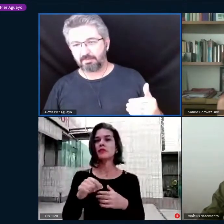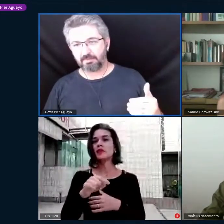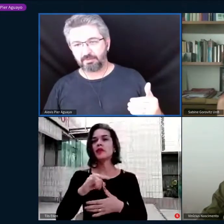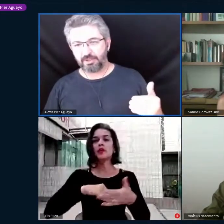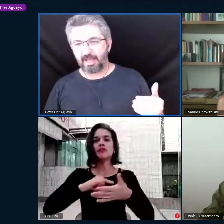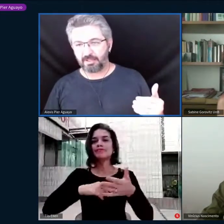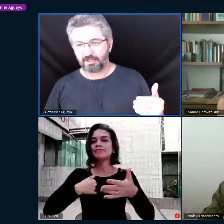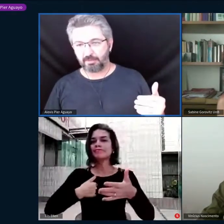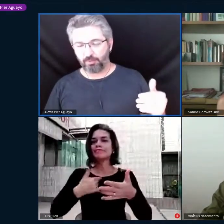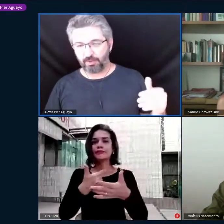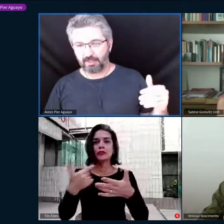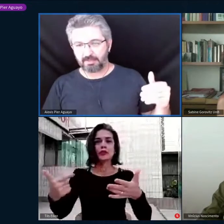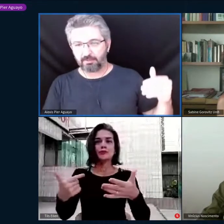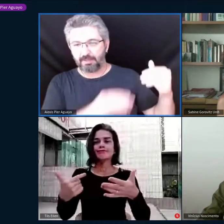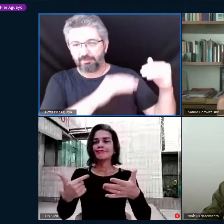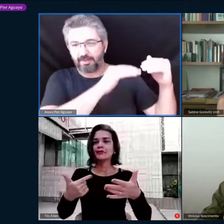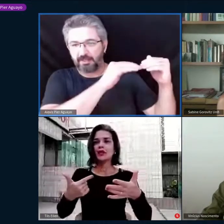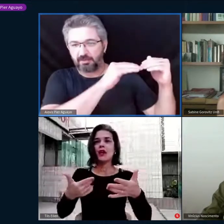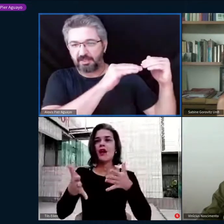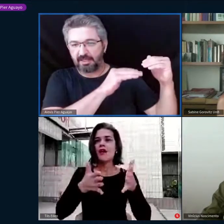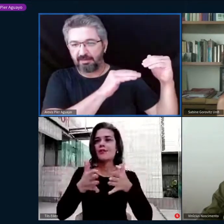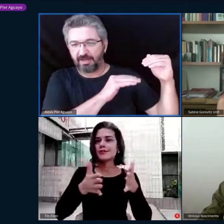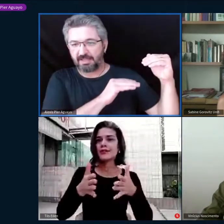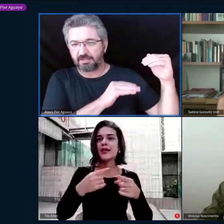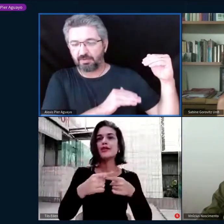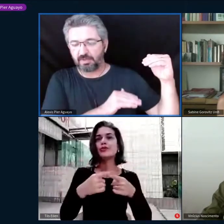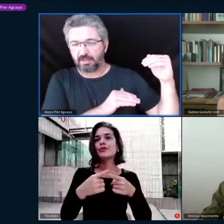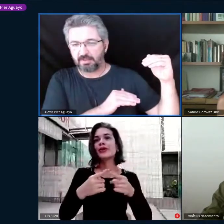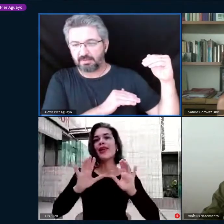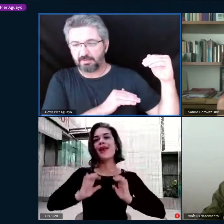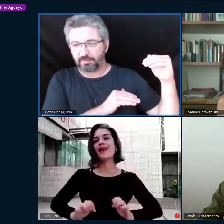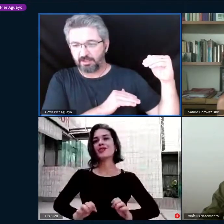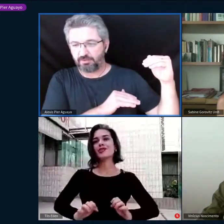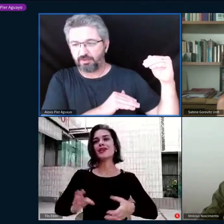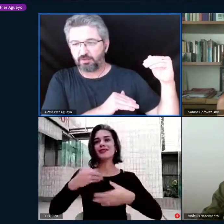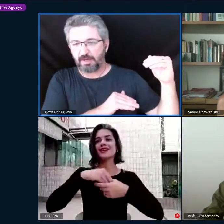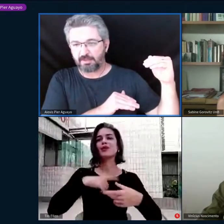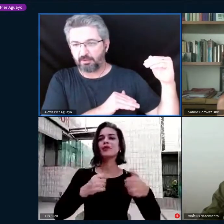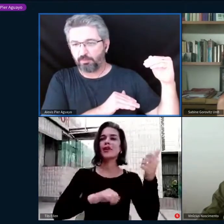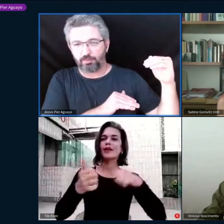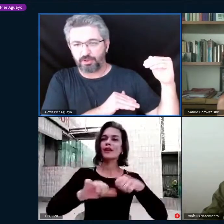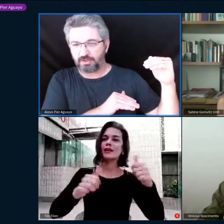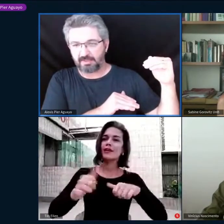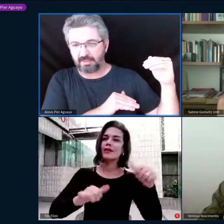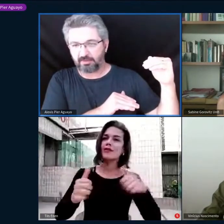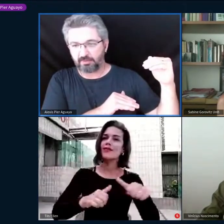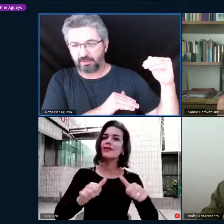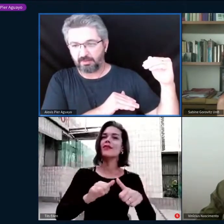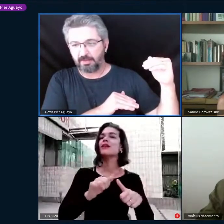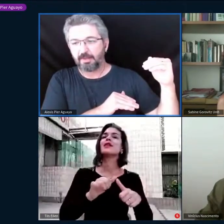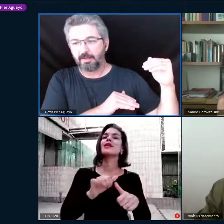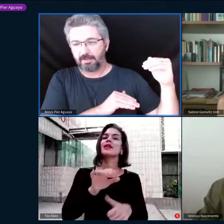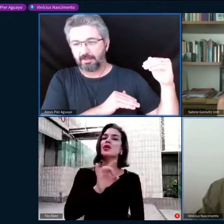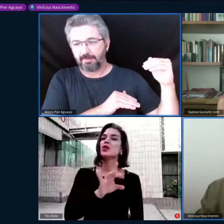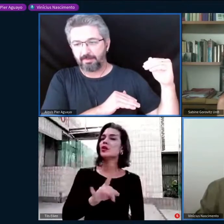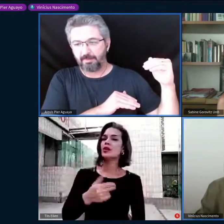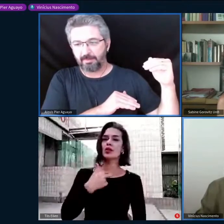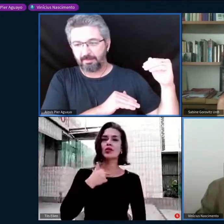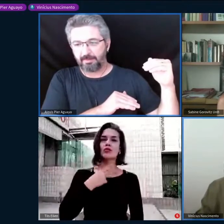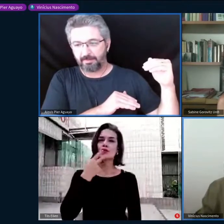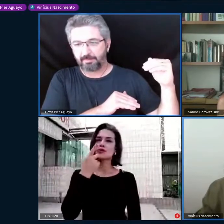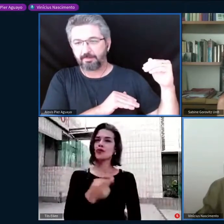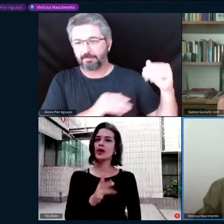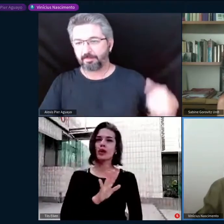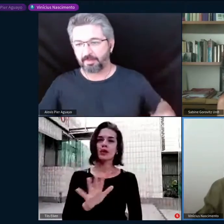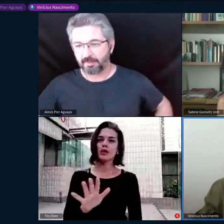uma questão de ética, porque estão definidos ali avaliações individuais que eu não pude trazer à tona, Não, né? mas